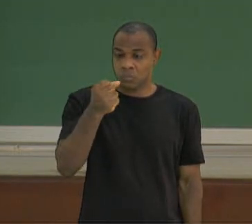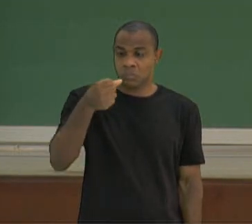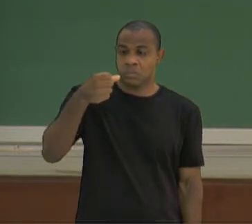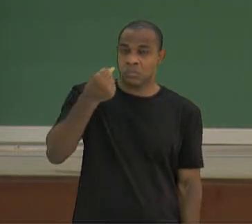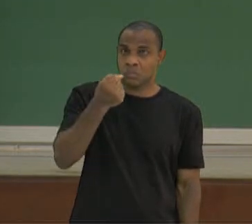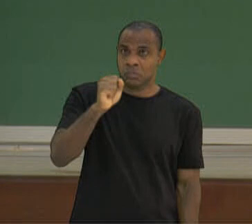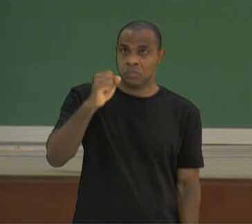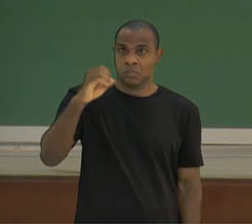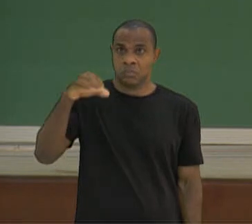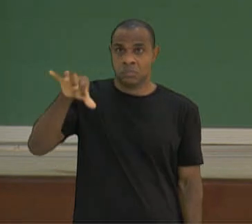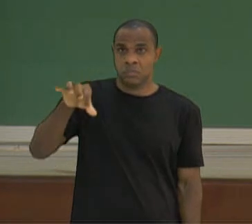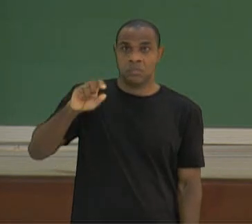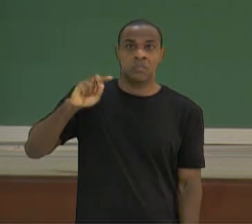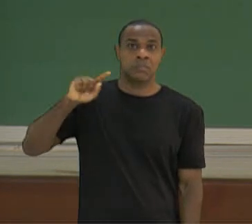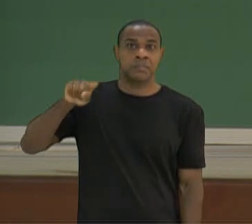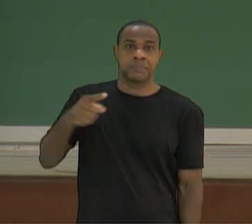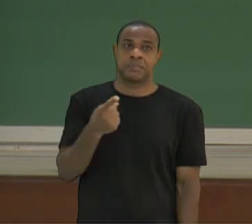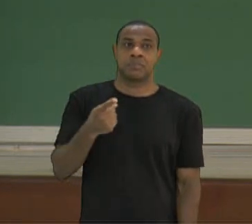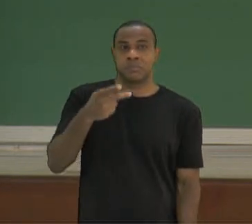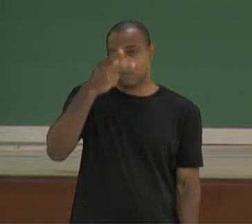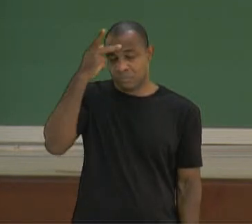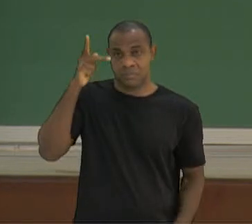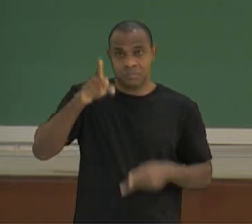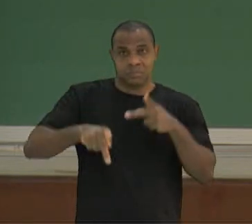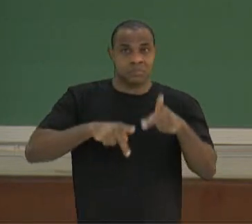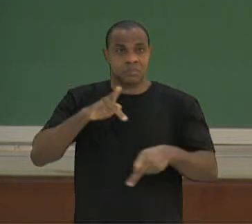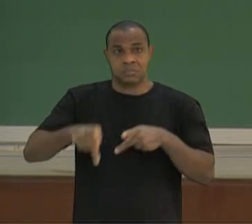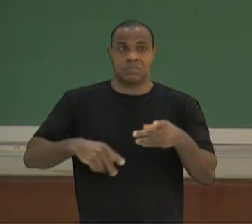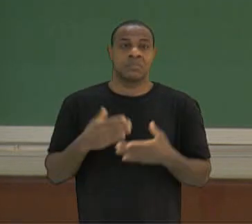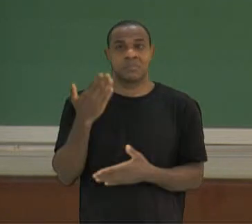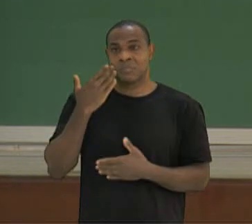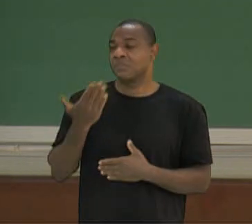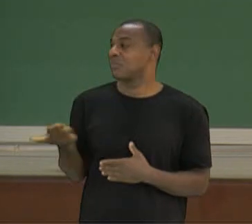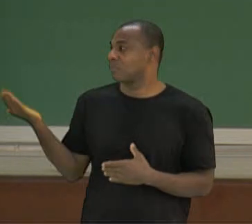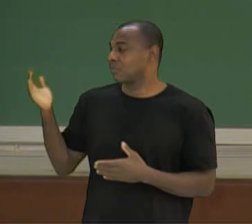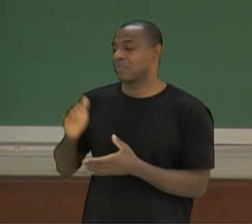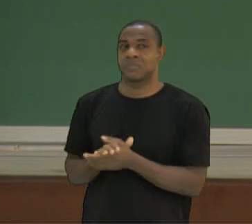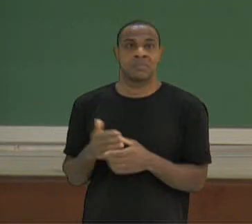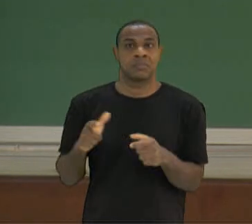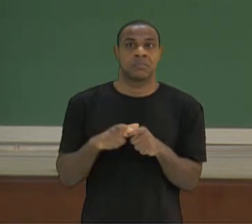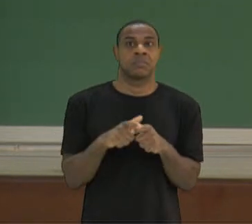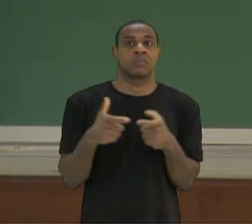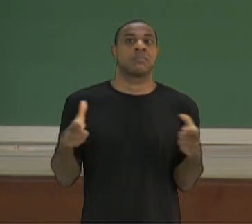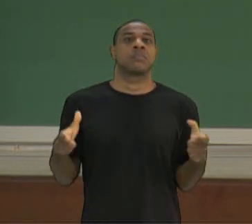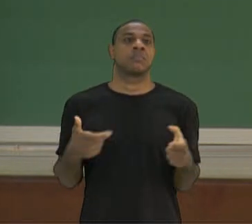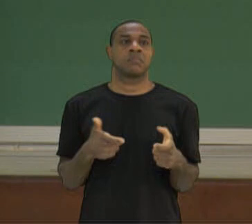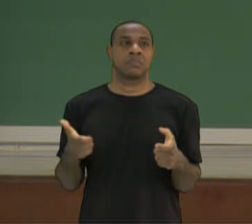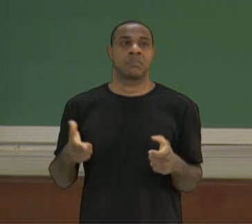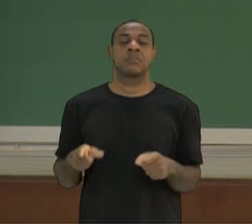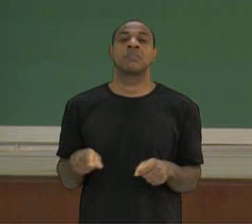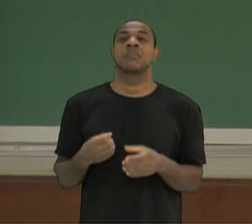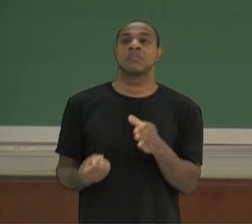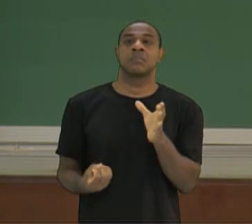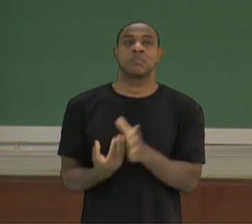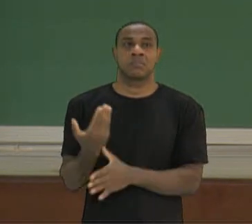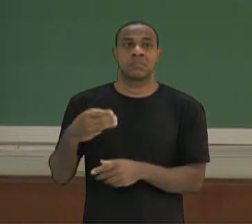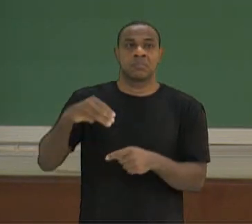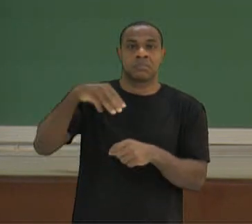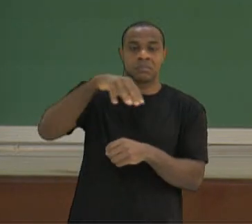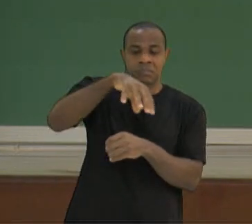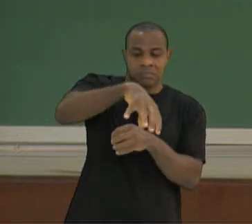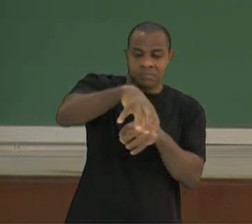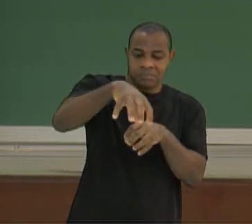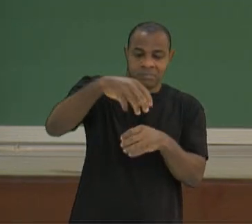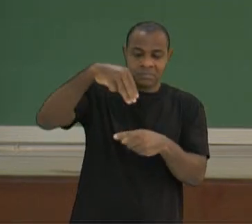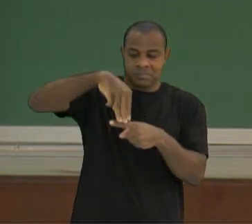que se eu comparar com outras regiões metropolitanas, não é uma população tão gigante, mas foi instituída a região metropolitana